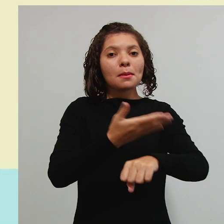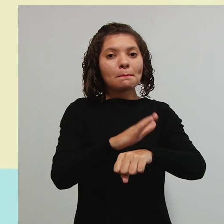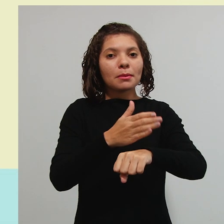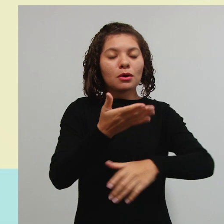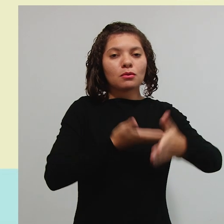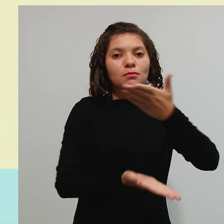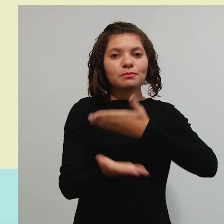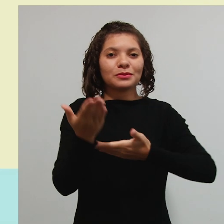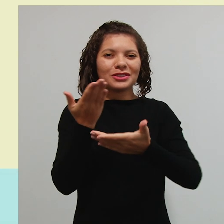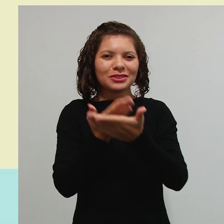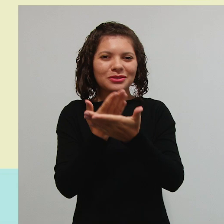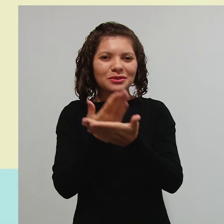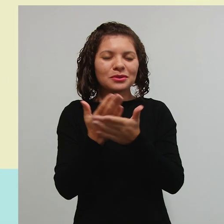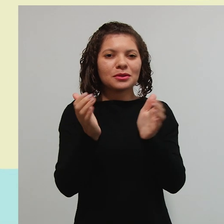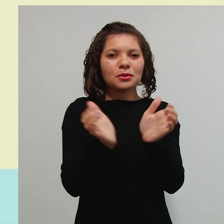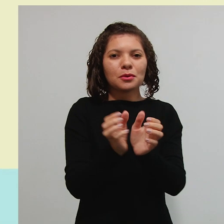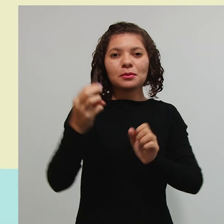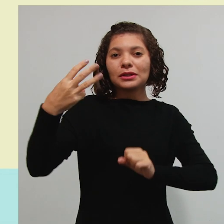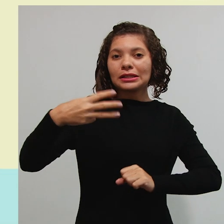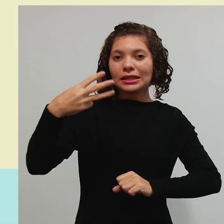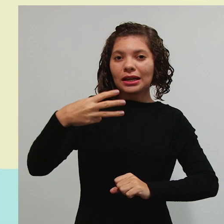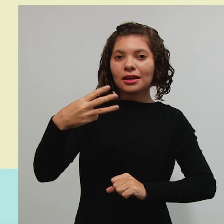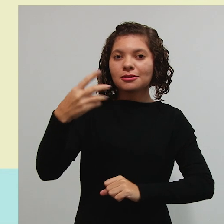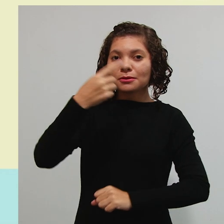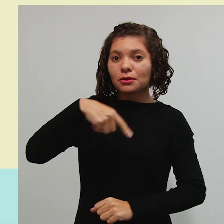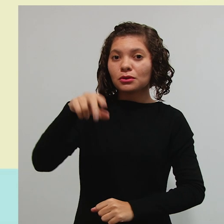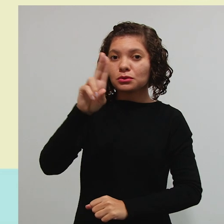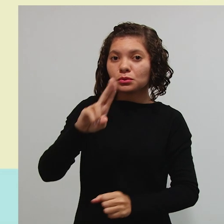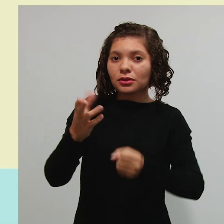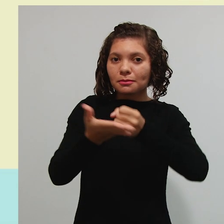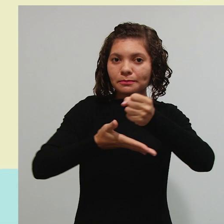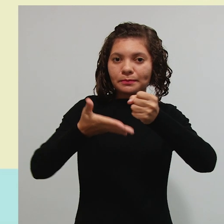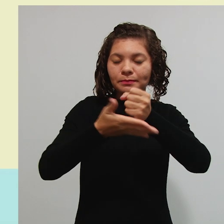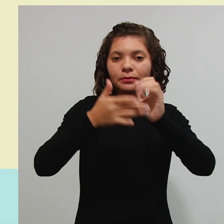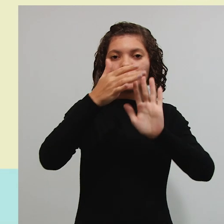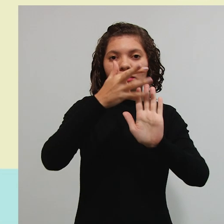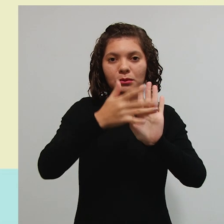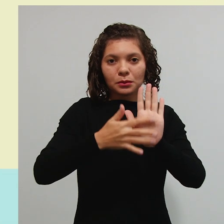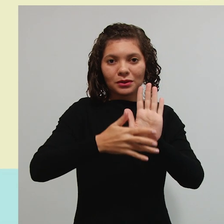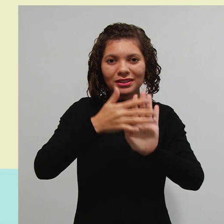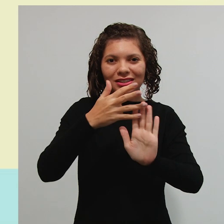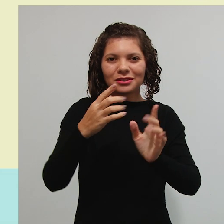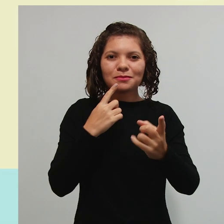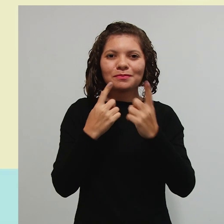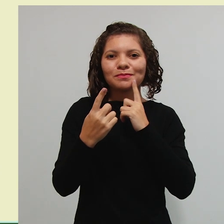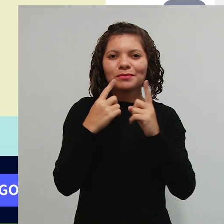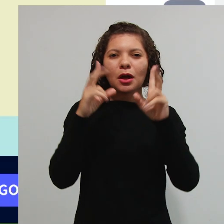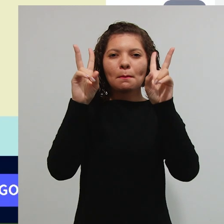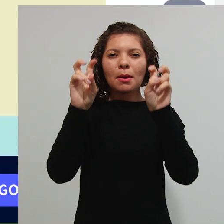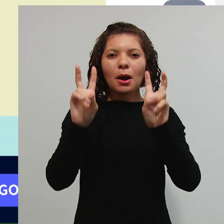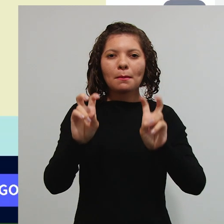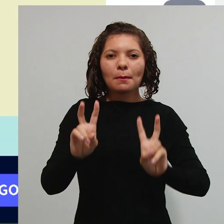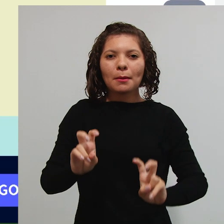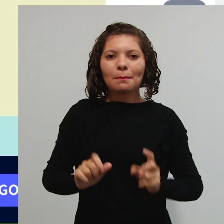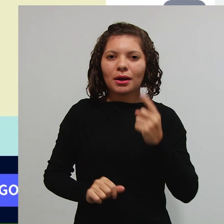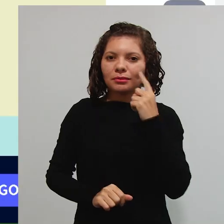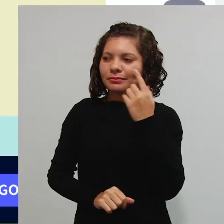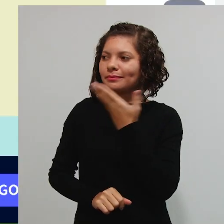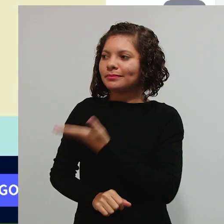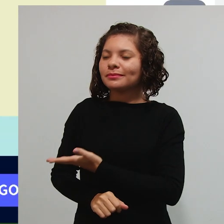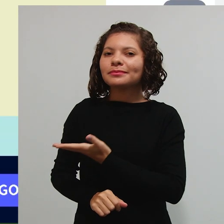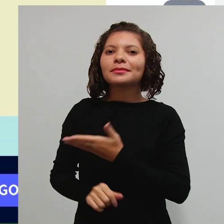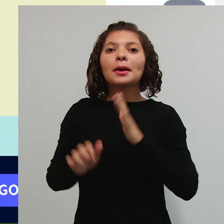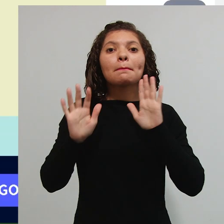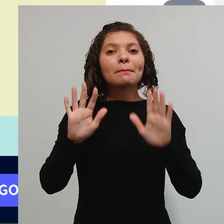de estudos em grupo 3, a gente se baseia num roteiro dialógico. Essas serão as temáticas, mas só para a gente resgatar, eu